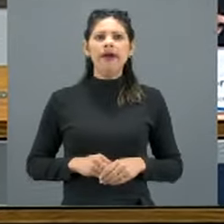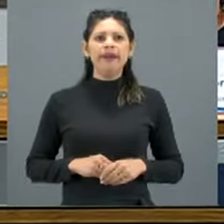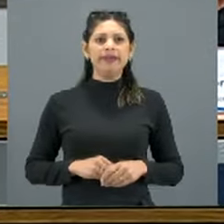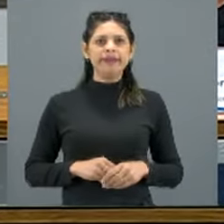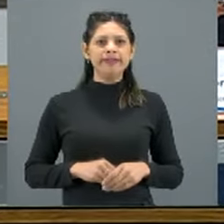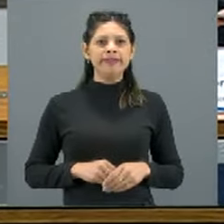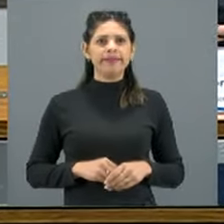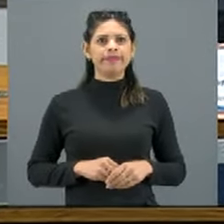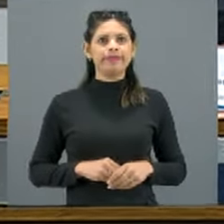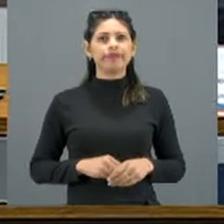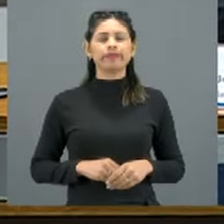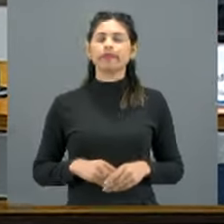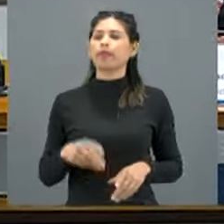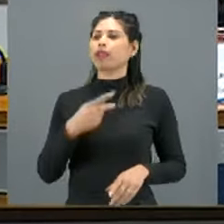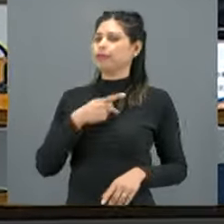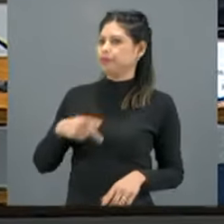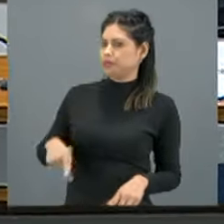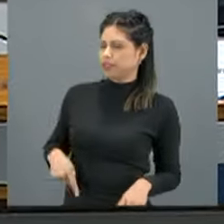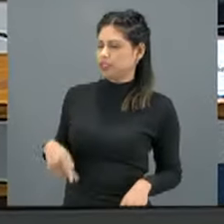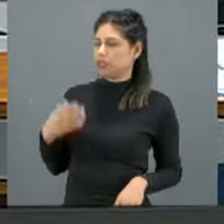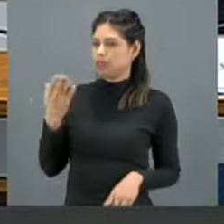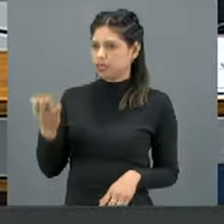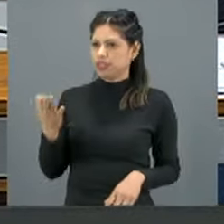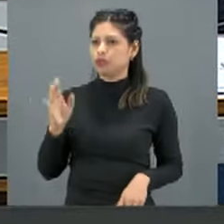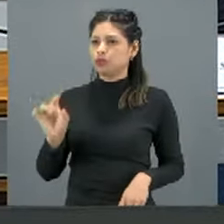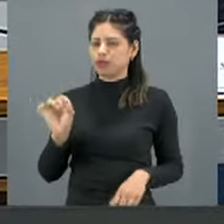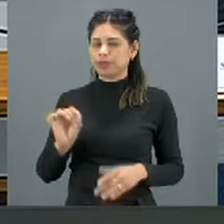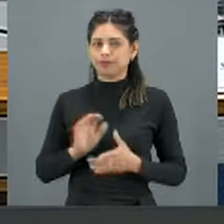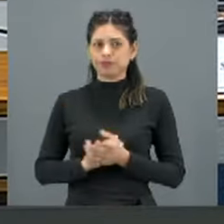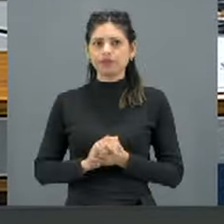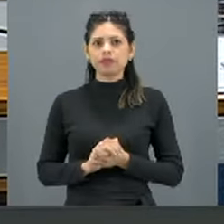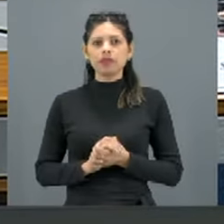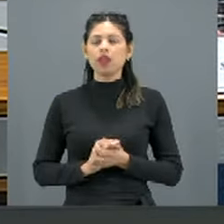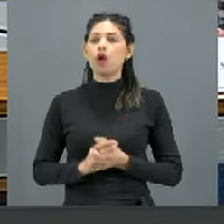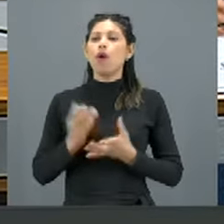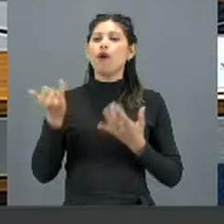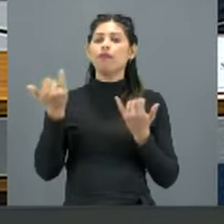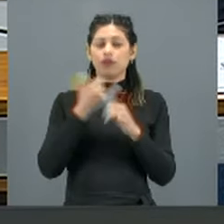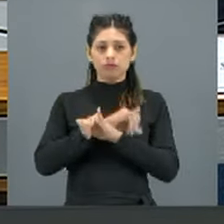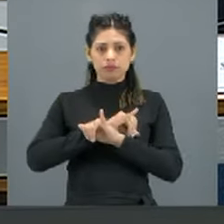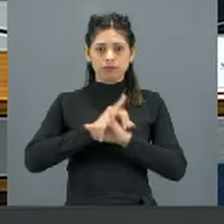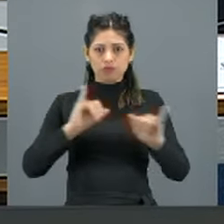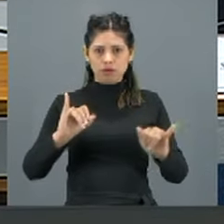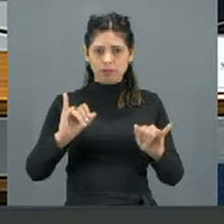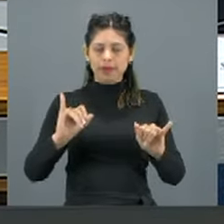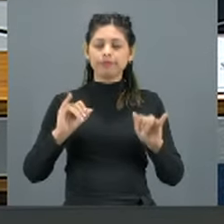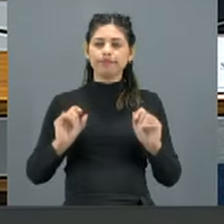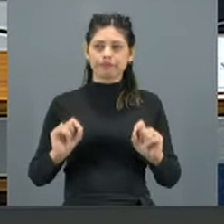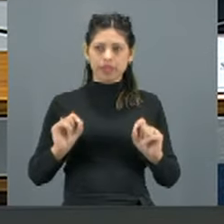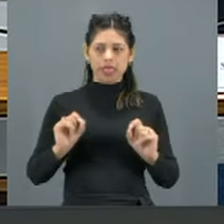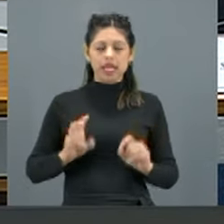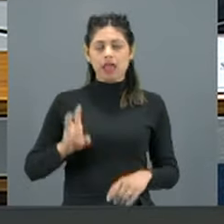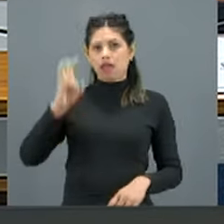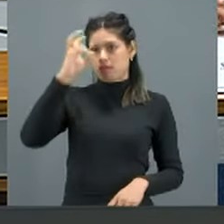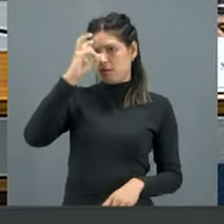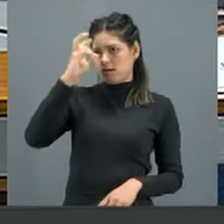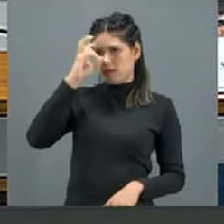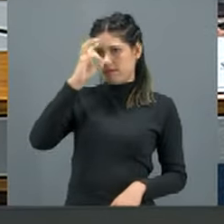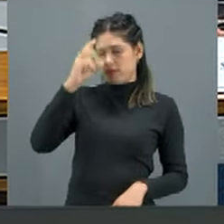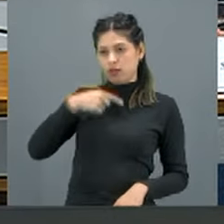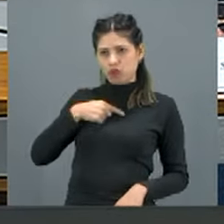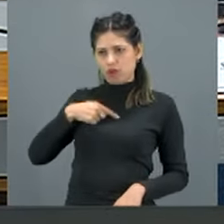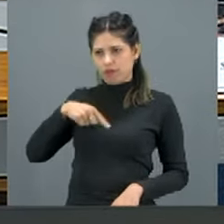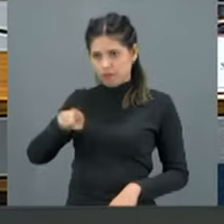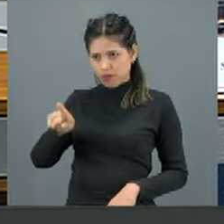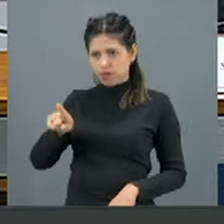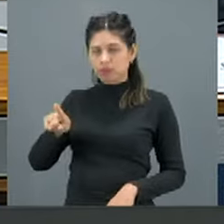informação, senador Chico. Nós vamos, na quinta-feira, visitar a reserva Parecis, na cidade